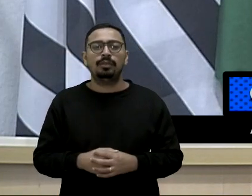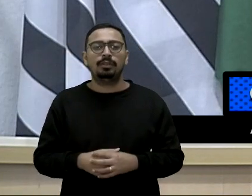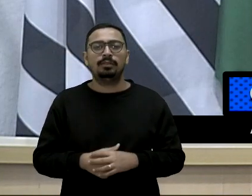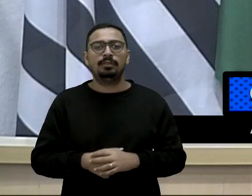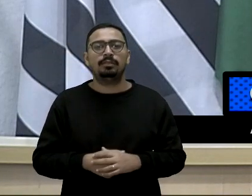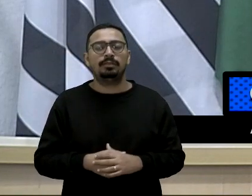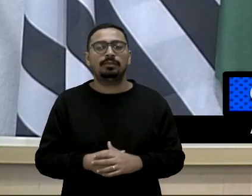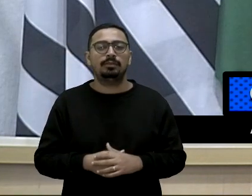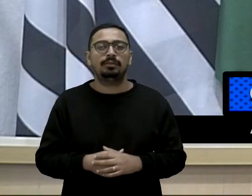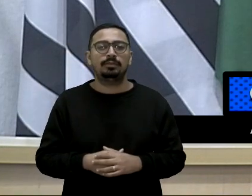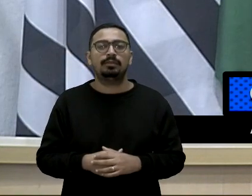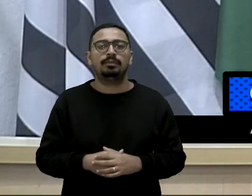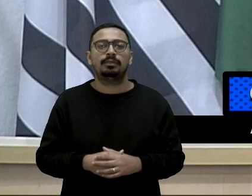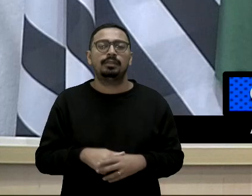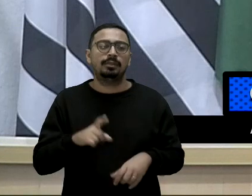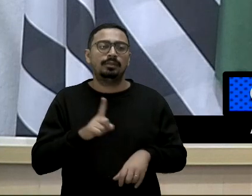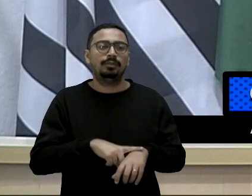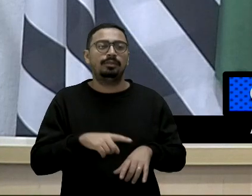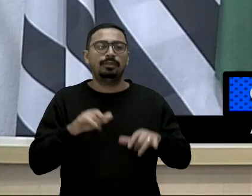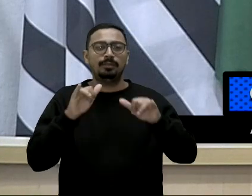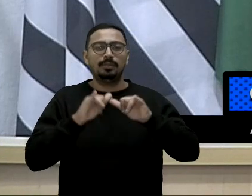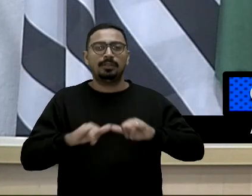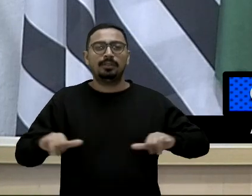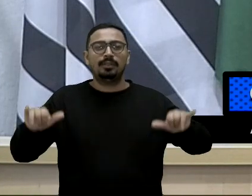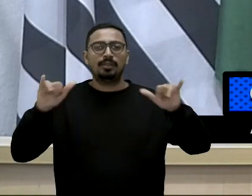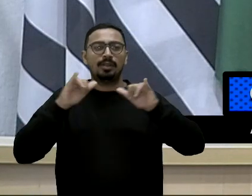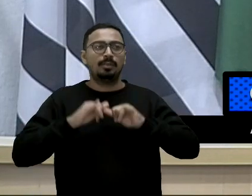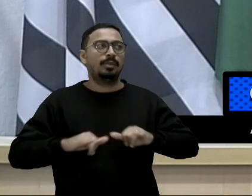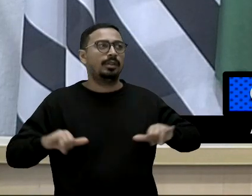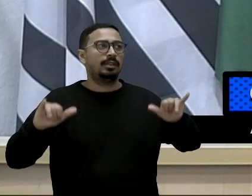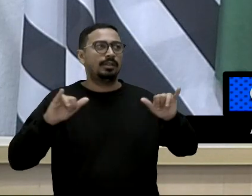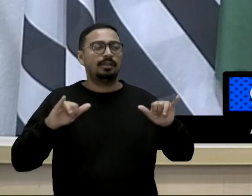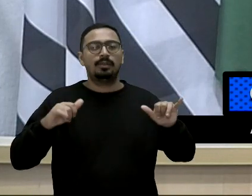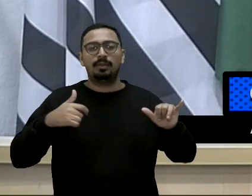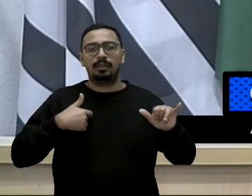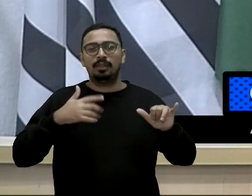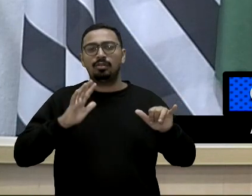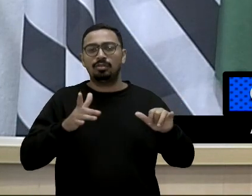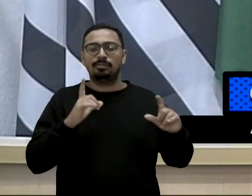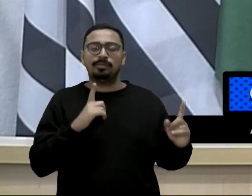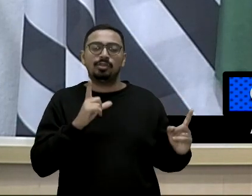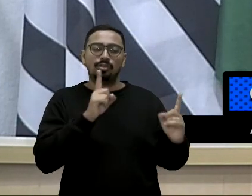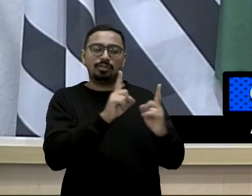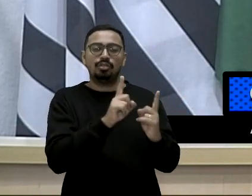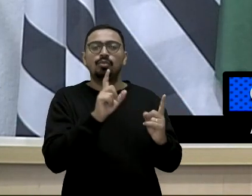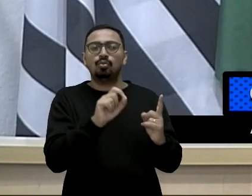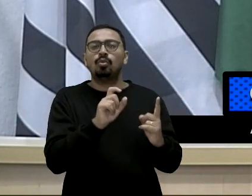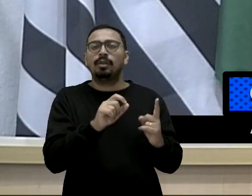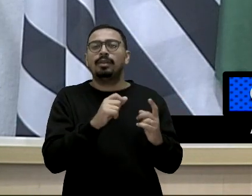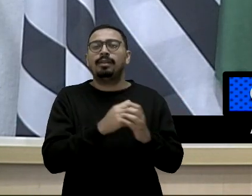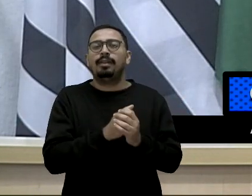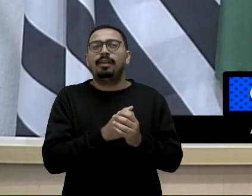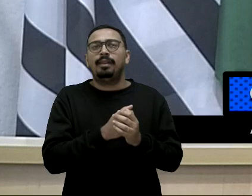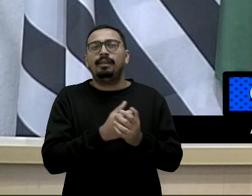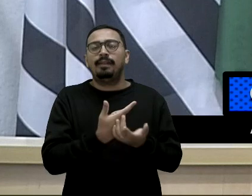num momento, né, de campanha, e eu tinha acabado de atender um caso muito delicado, e